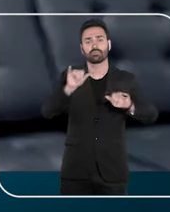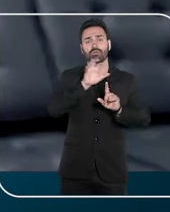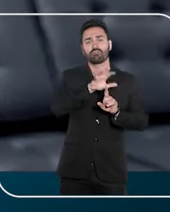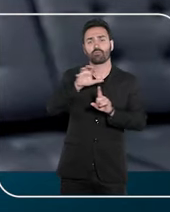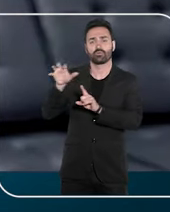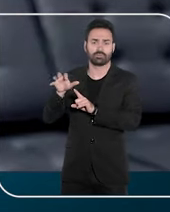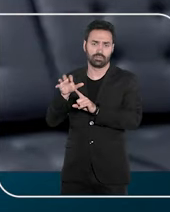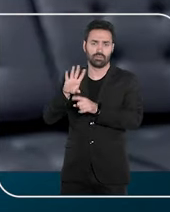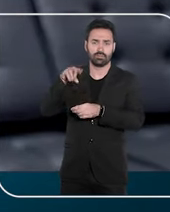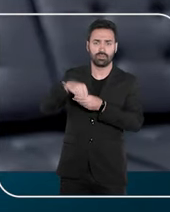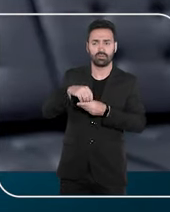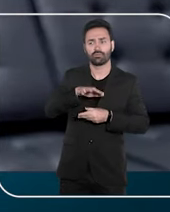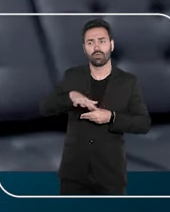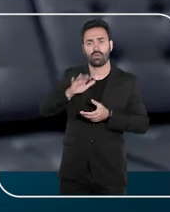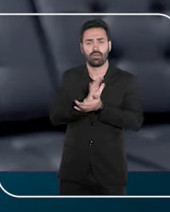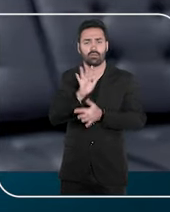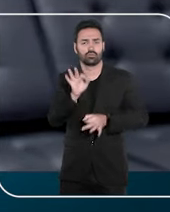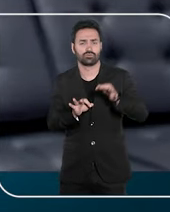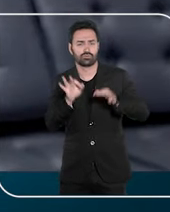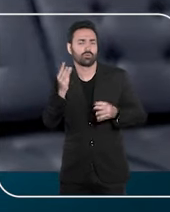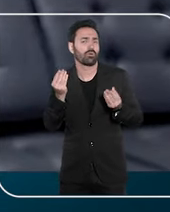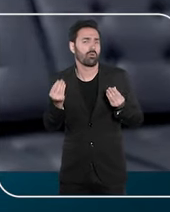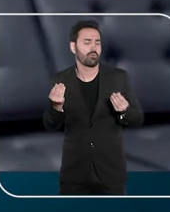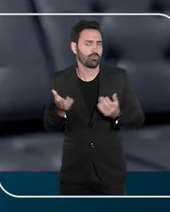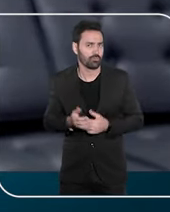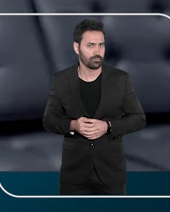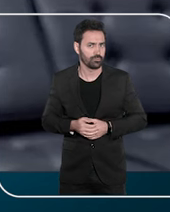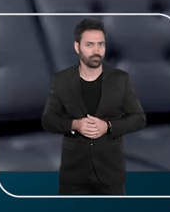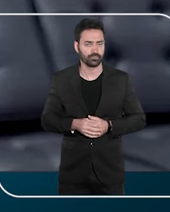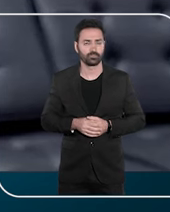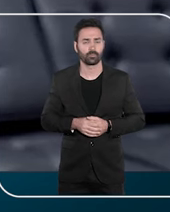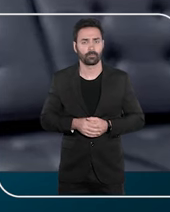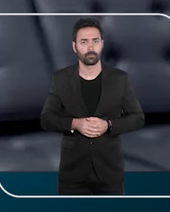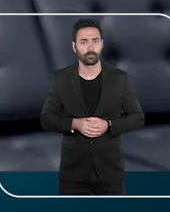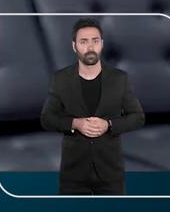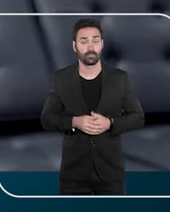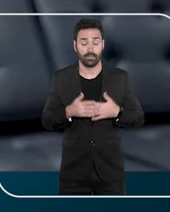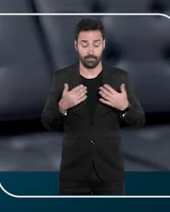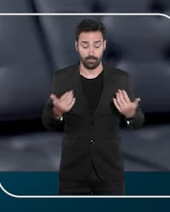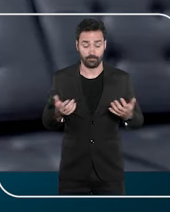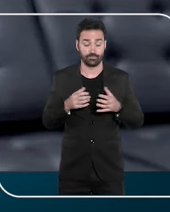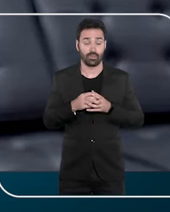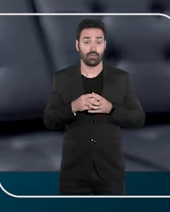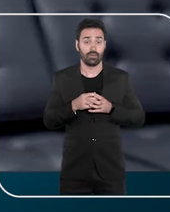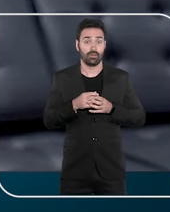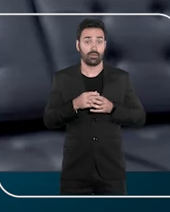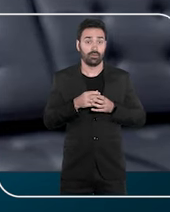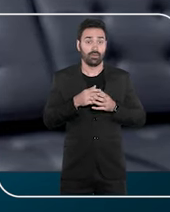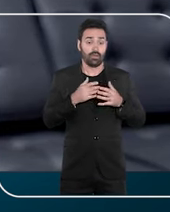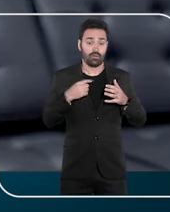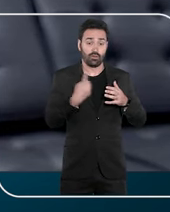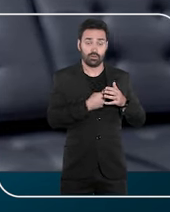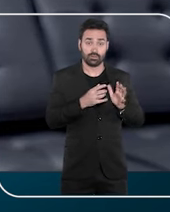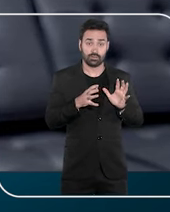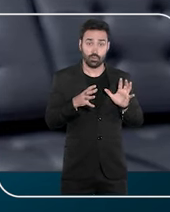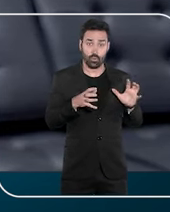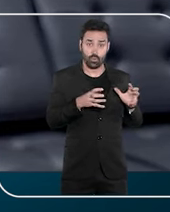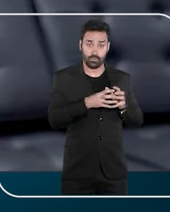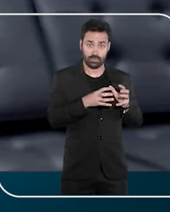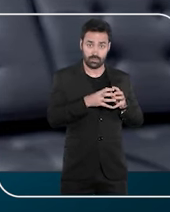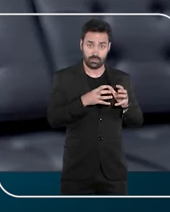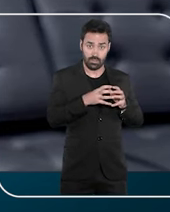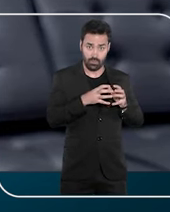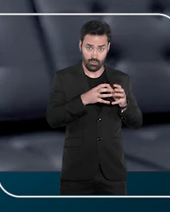Pois não. É preciso dizer de início que a Comissão Gestora de Precedentes é a mais longeva